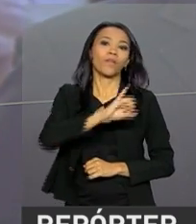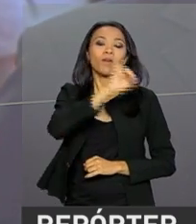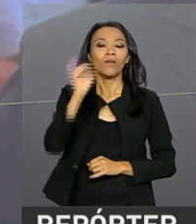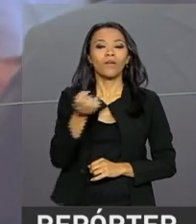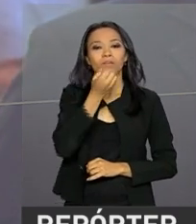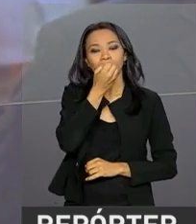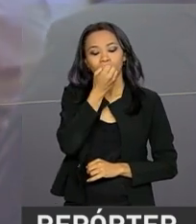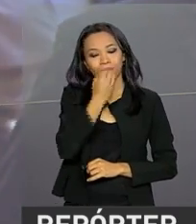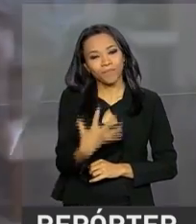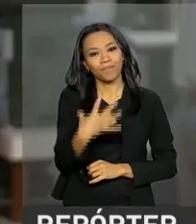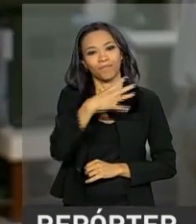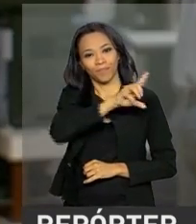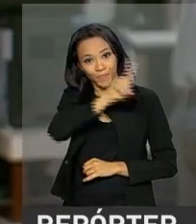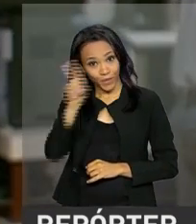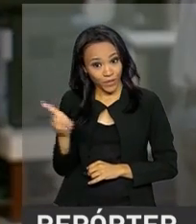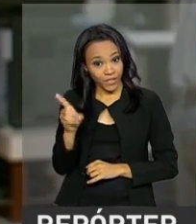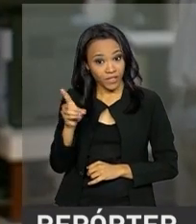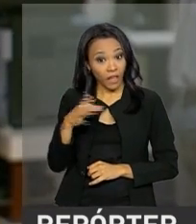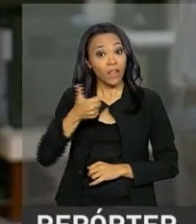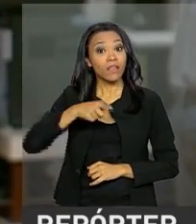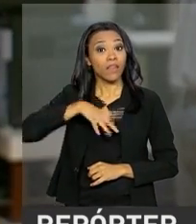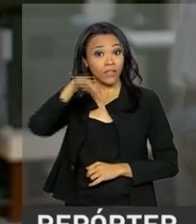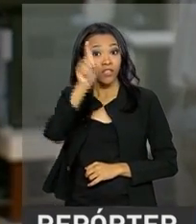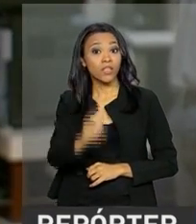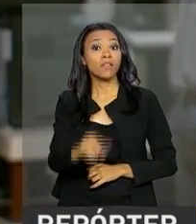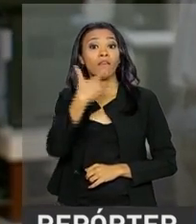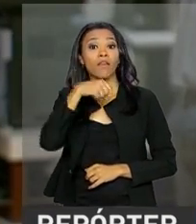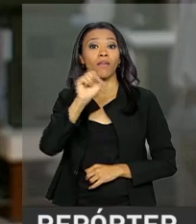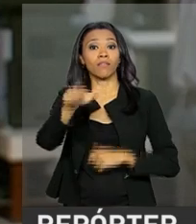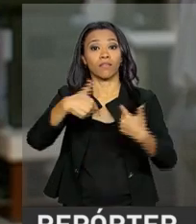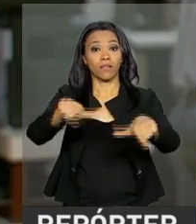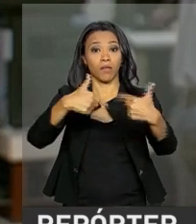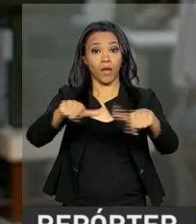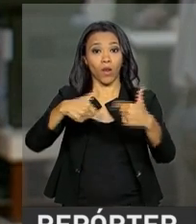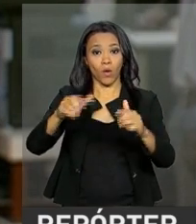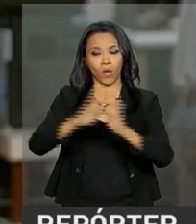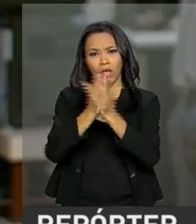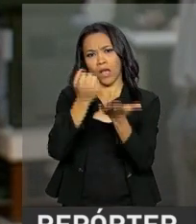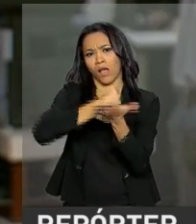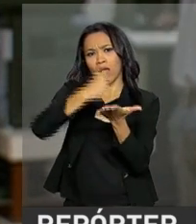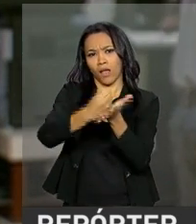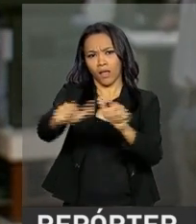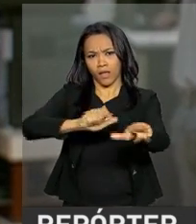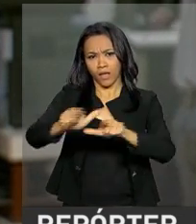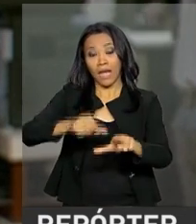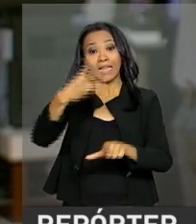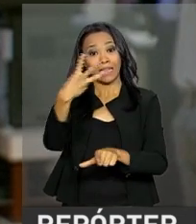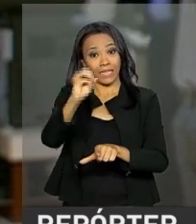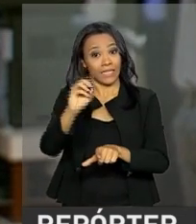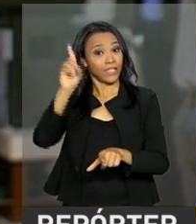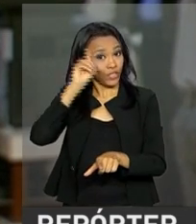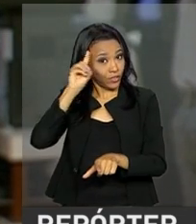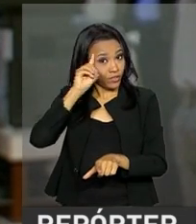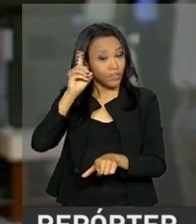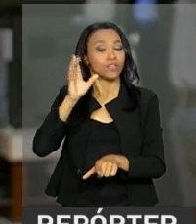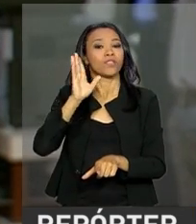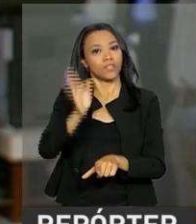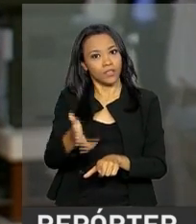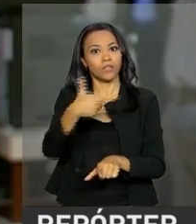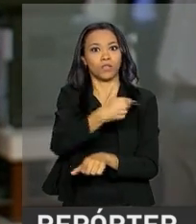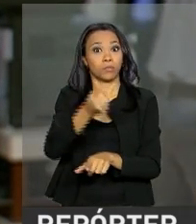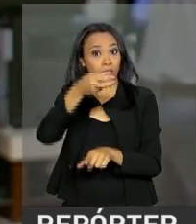dia Leandro tem direito a receber o abono quem trabalhou com carteira assinada por pelo menos 30 dias no ano base no caso